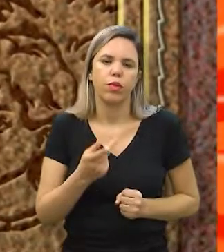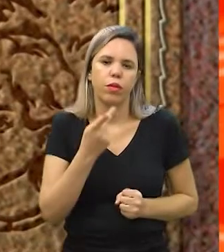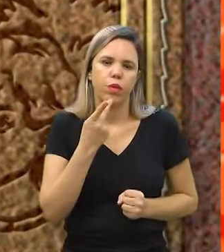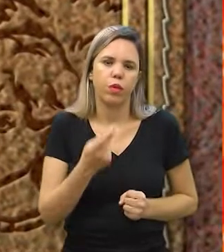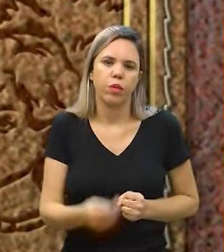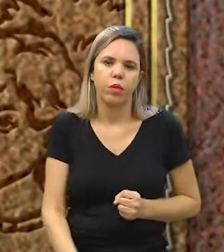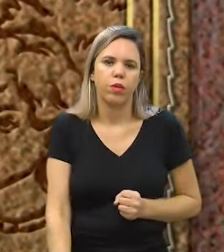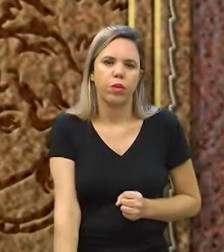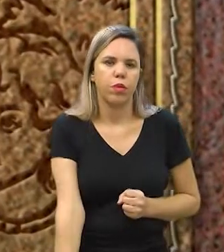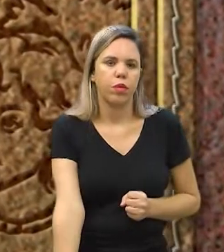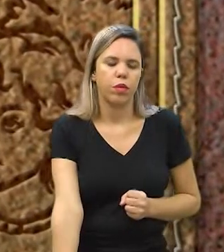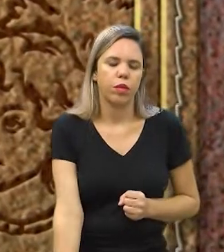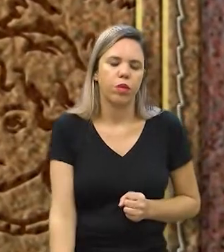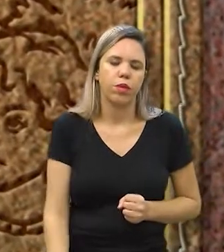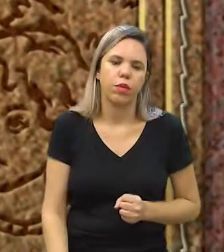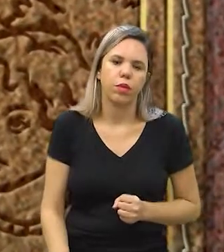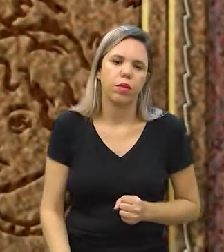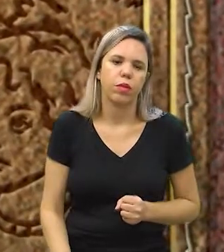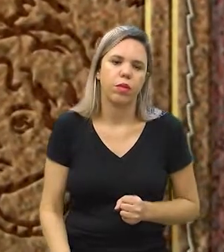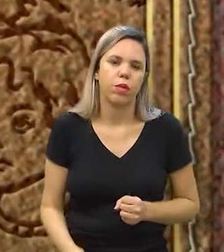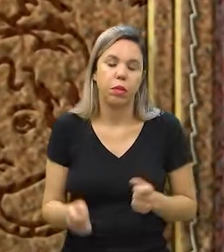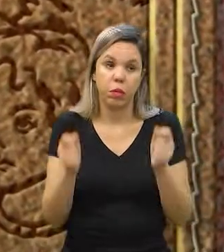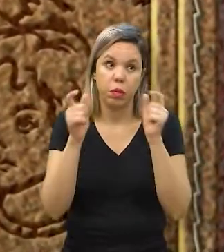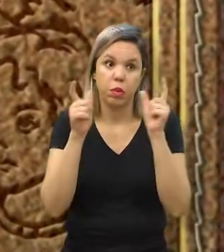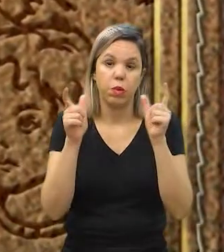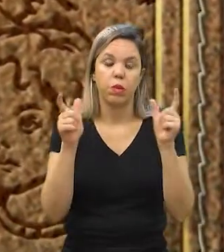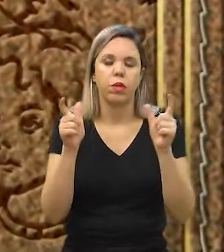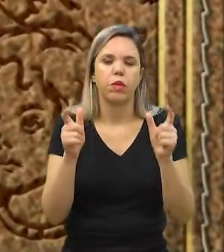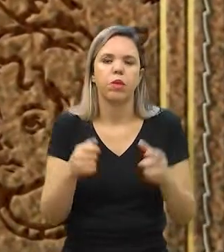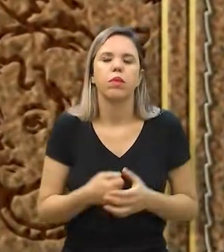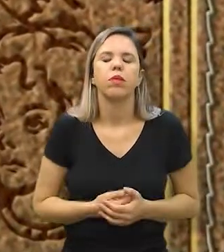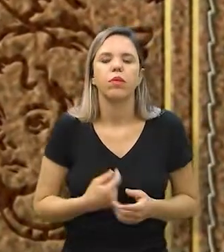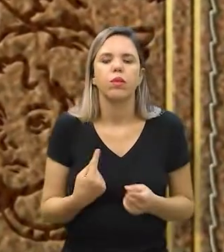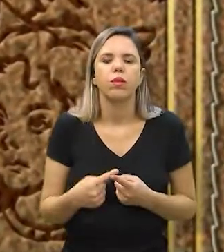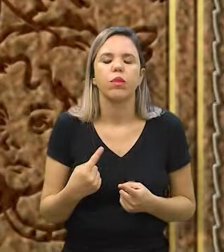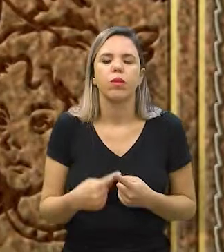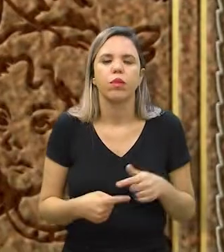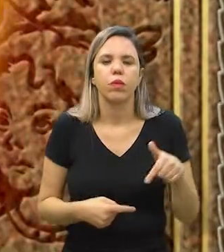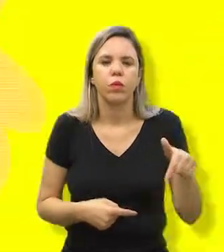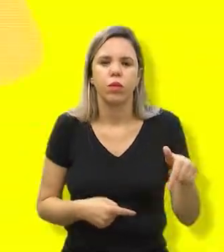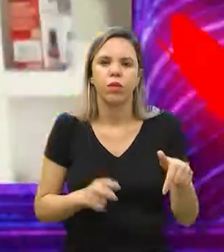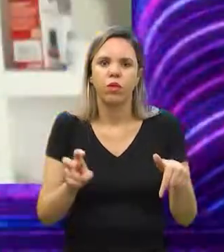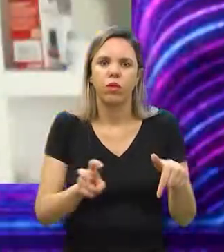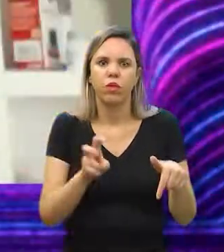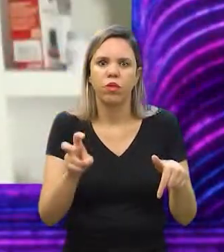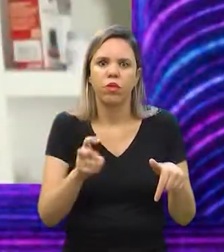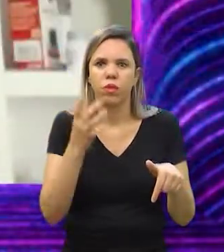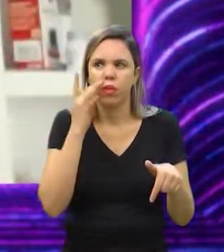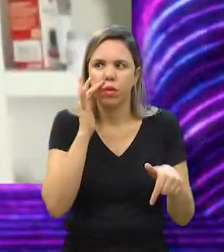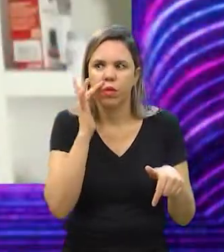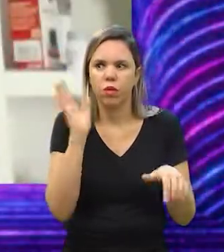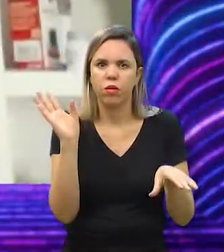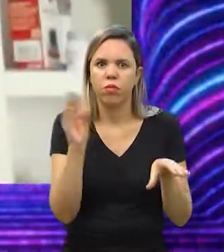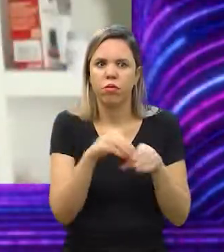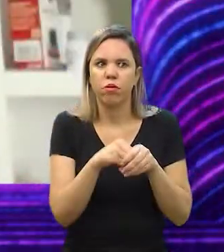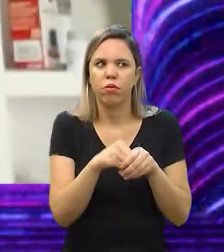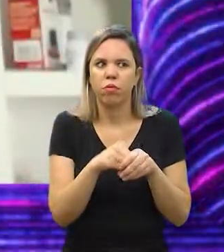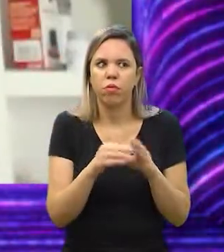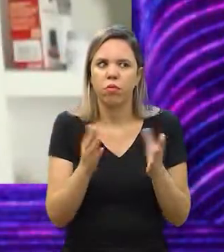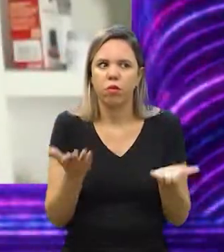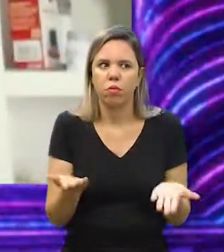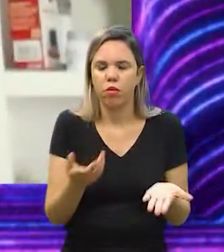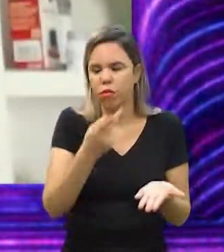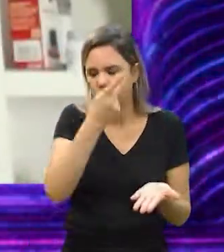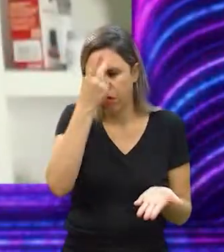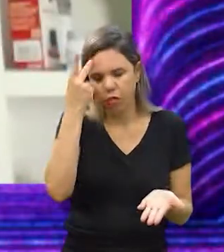dizer, ele é um pouco assustador a princípio, porque ele tem 7 serpentes de ouro, mas quando